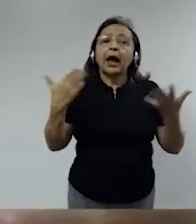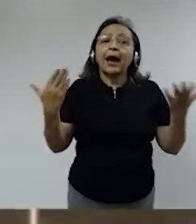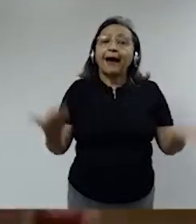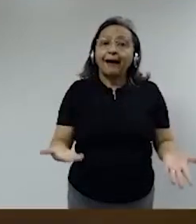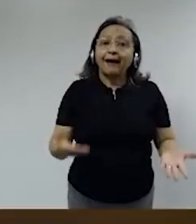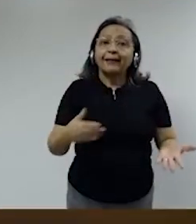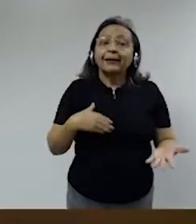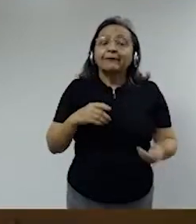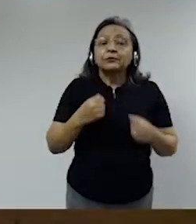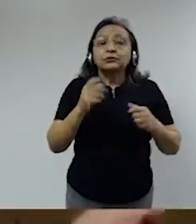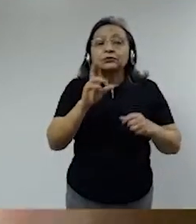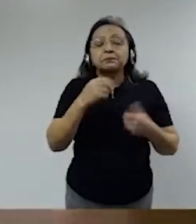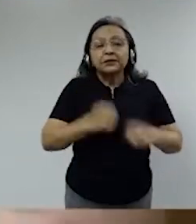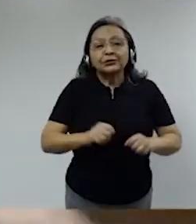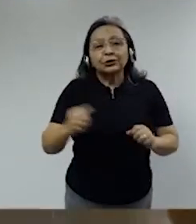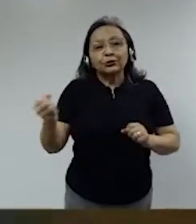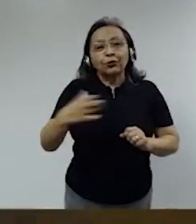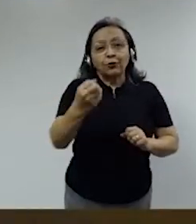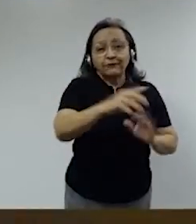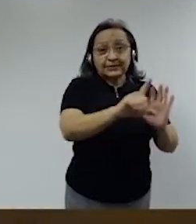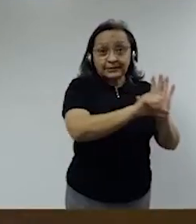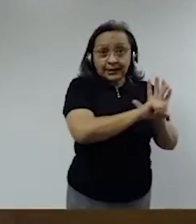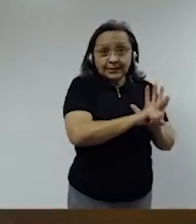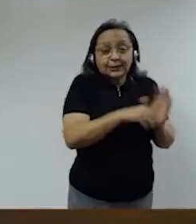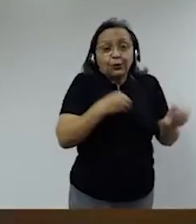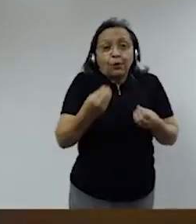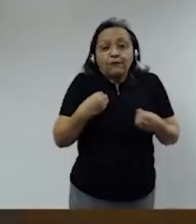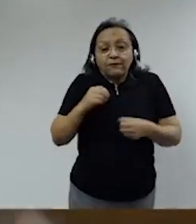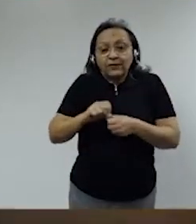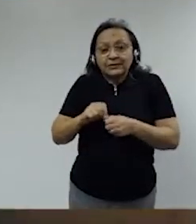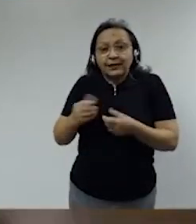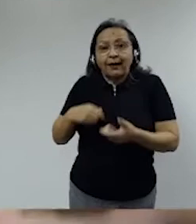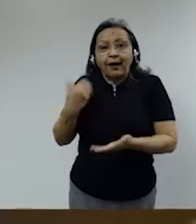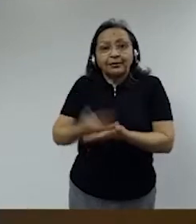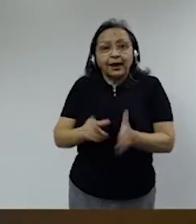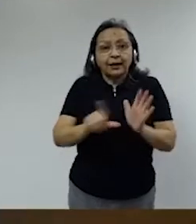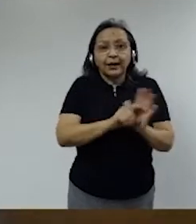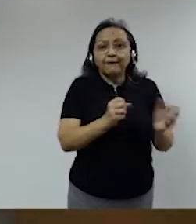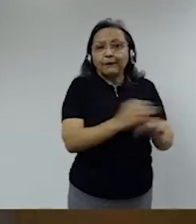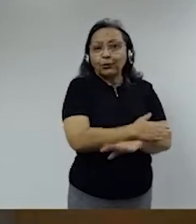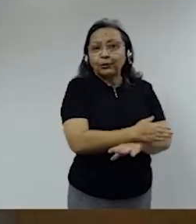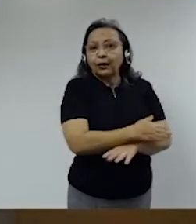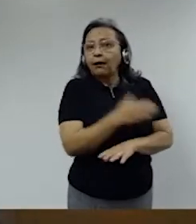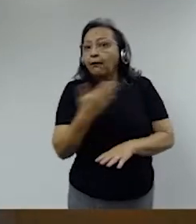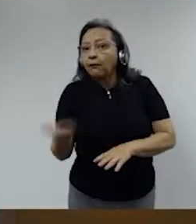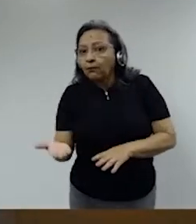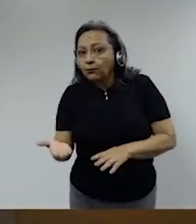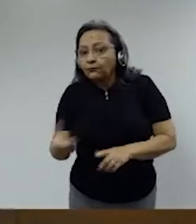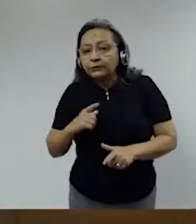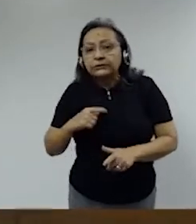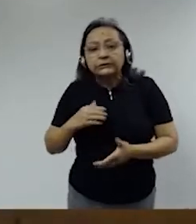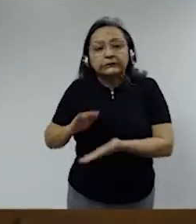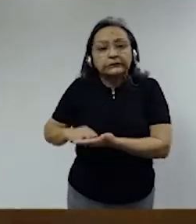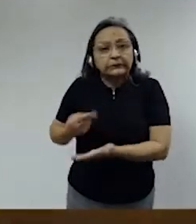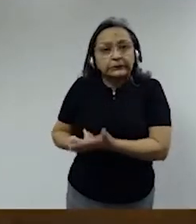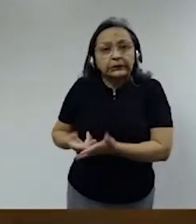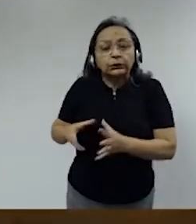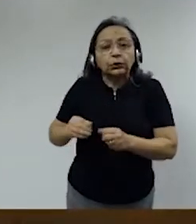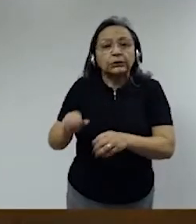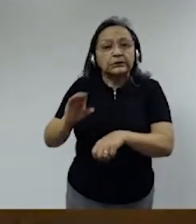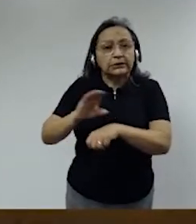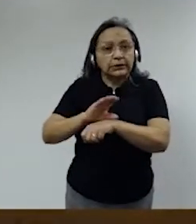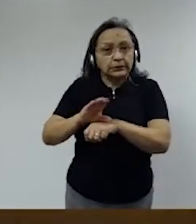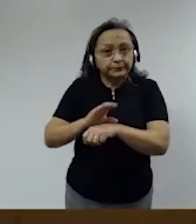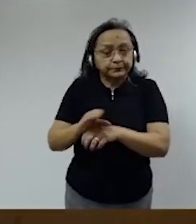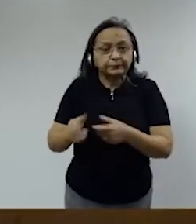agir enquanto essas leis não chegam, né? E como é que a gente vai interpretar todo esse arcabouço normativo através aí de uma